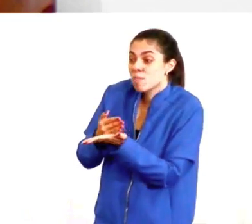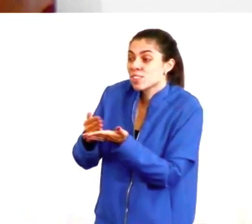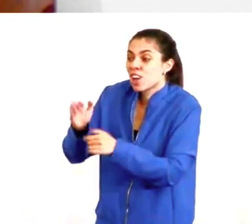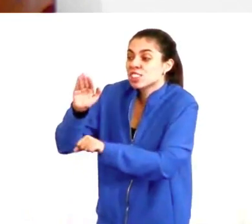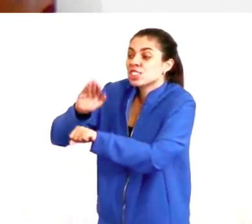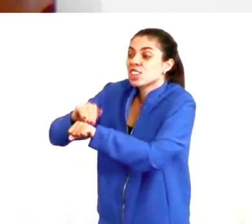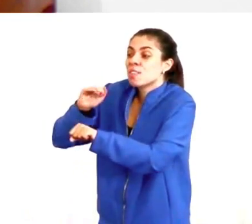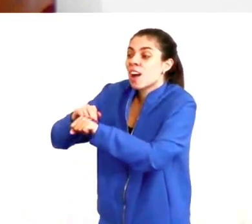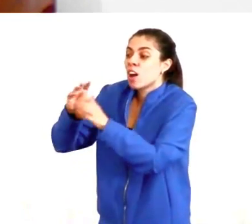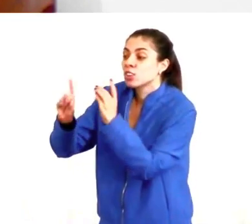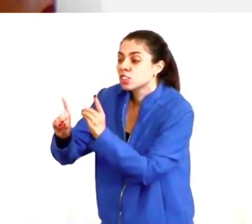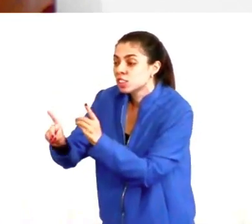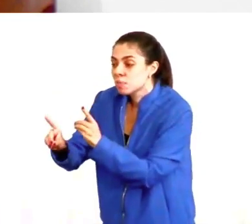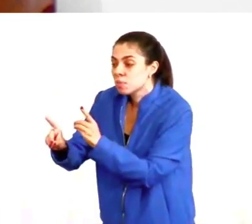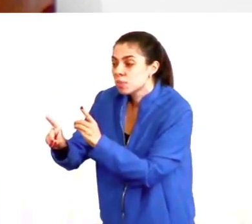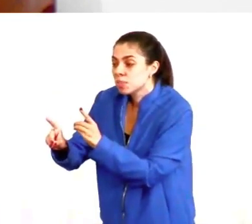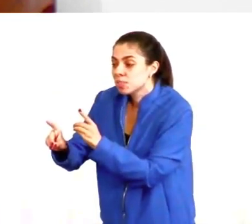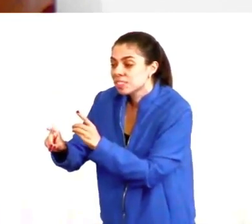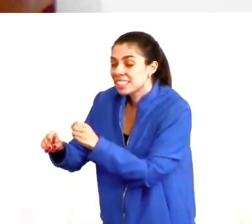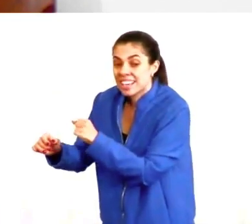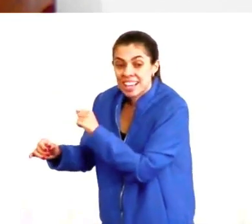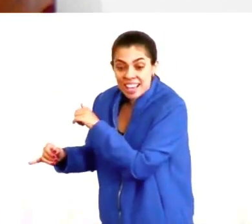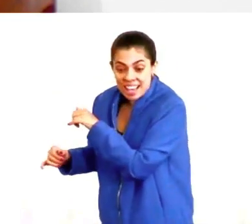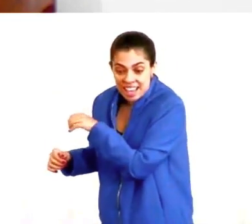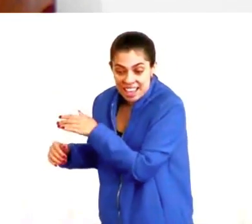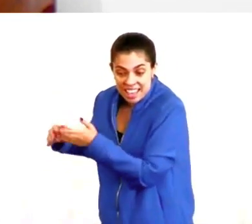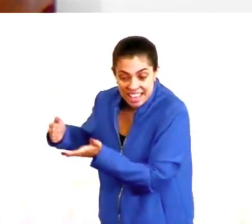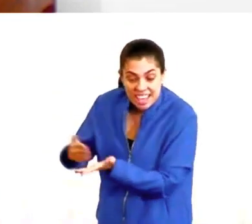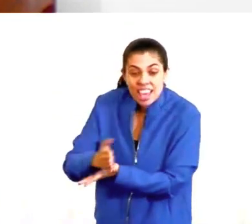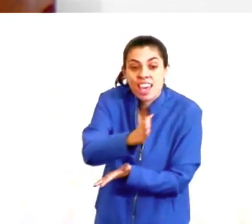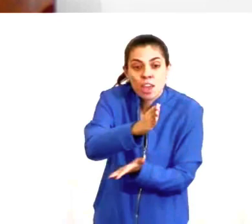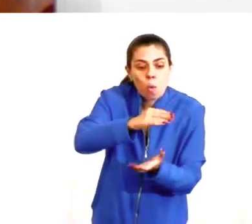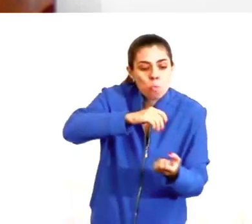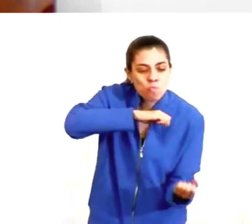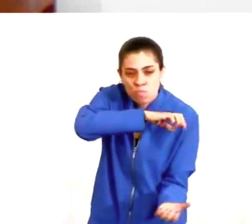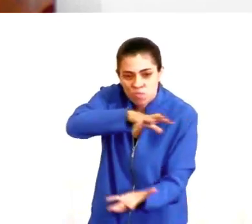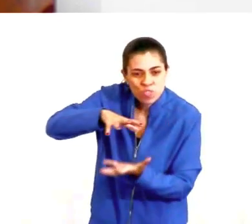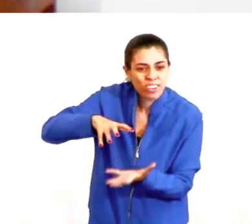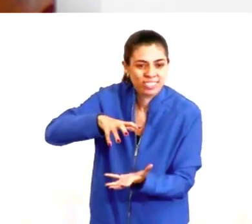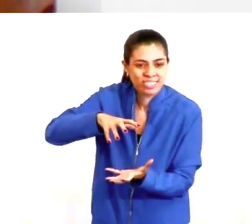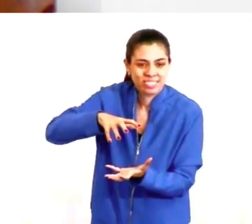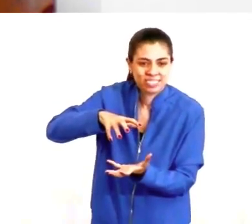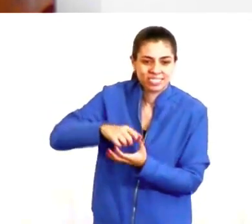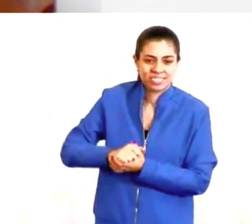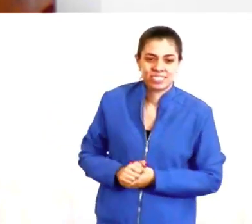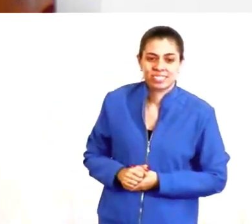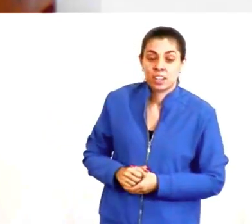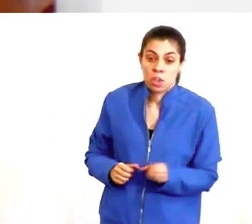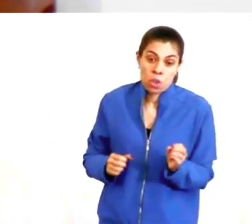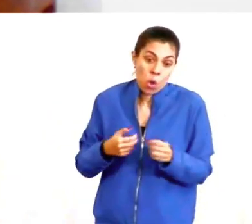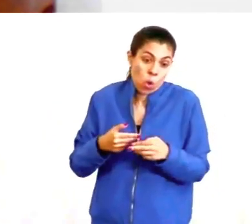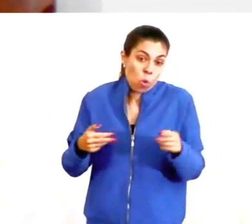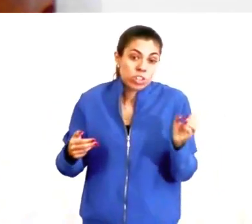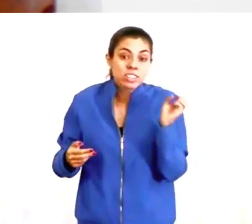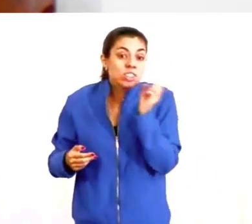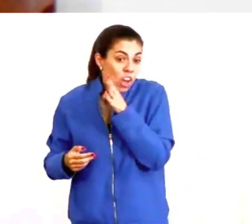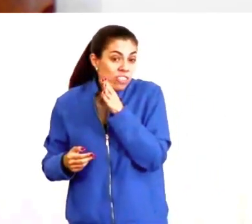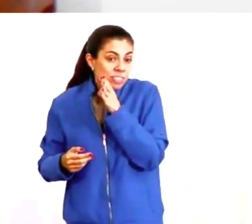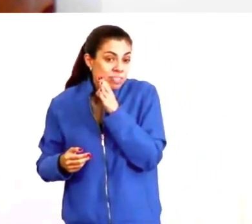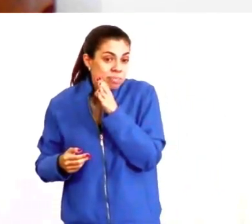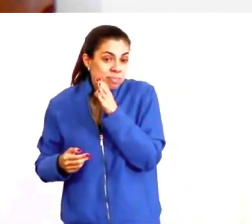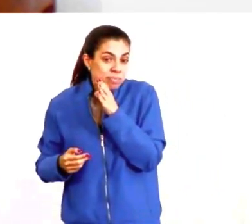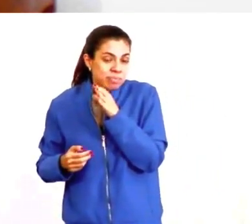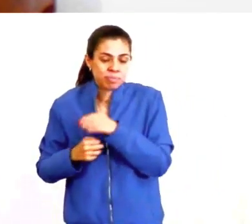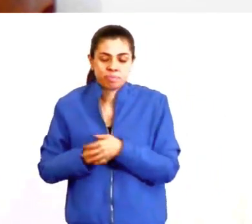me encontrarão. Essas coisas são muito novas, meus irmãos, e é lá que Jesus disse: